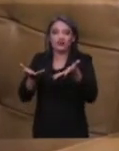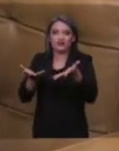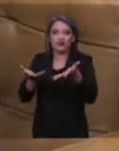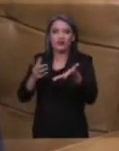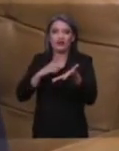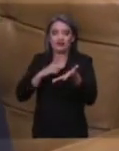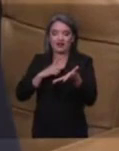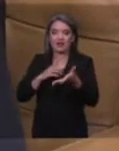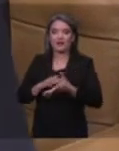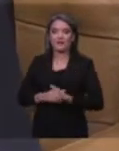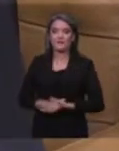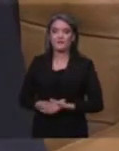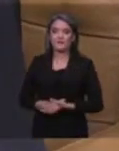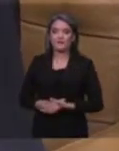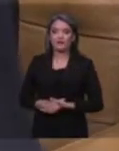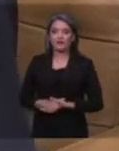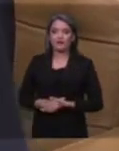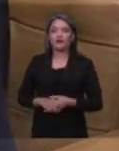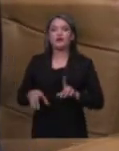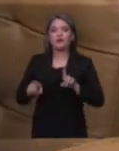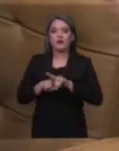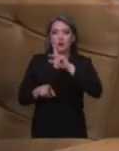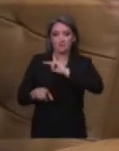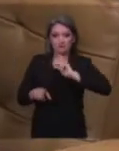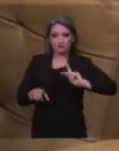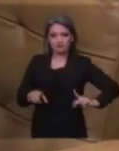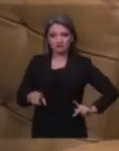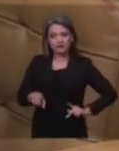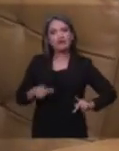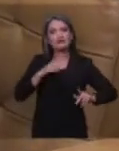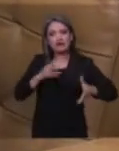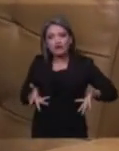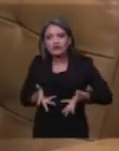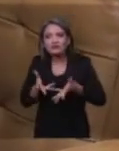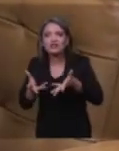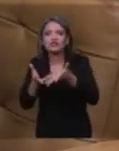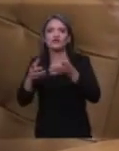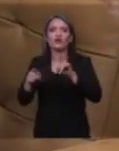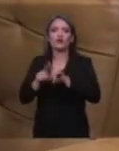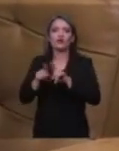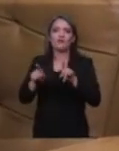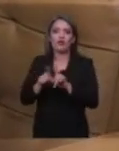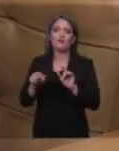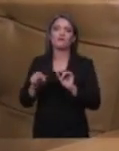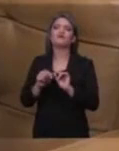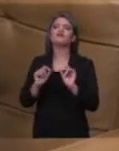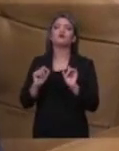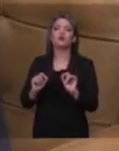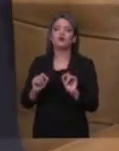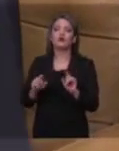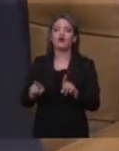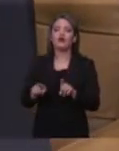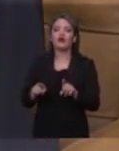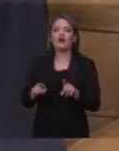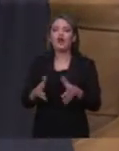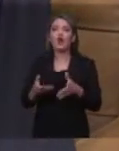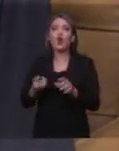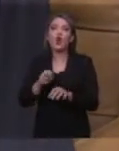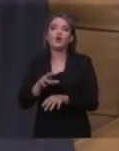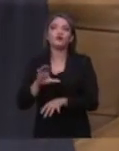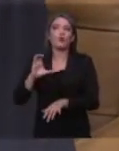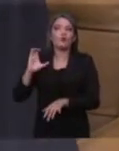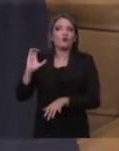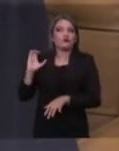próprio chefe do Poder Executivo para esse tipo de prática, ou mesmo para a omissão. De modo